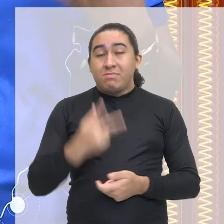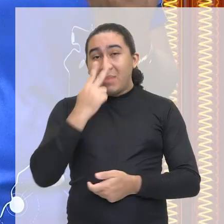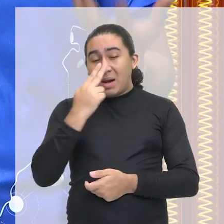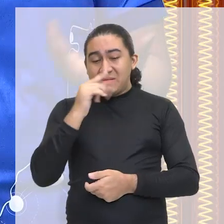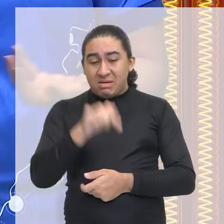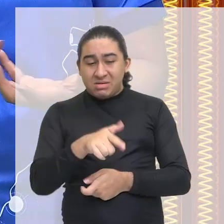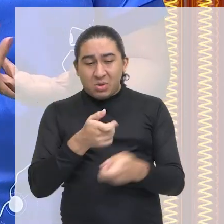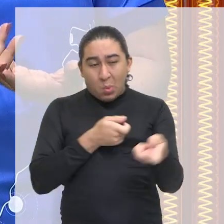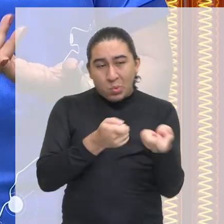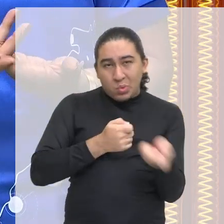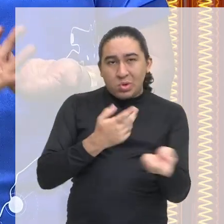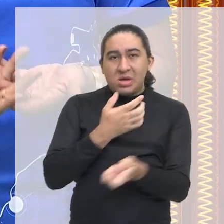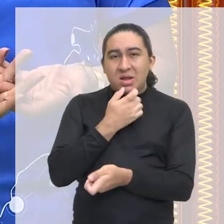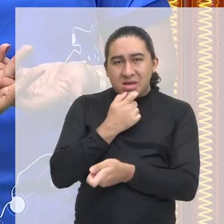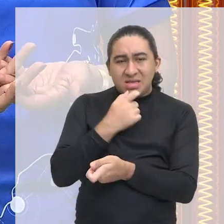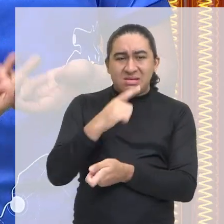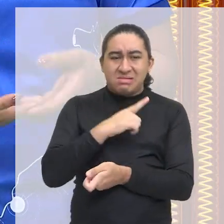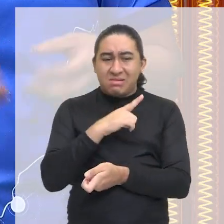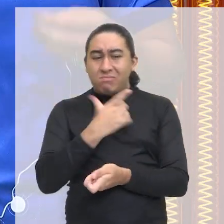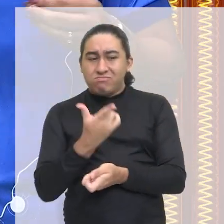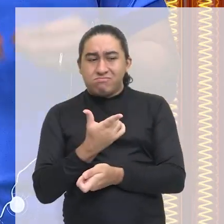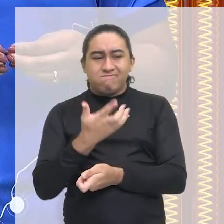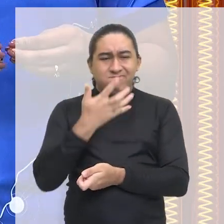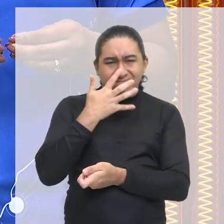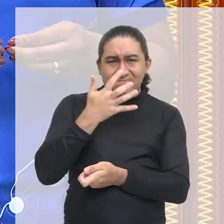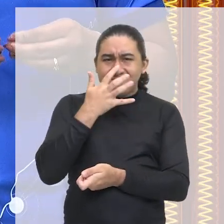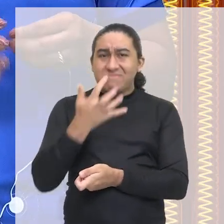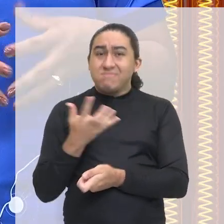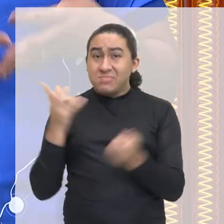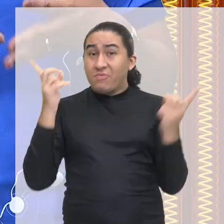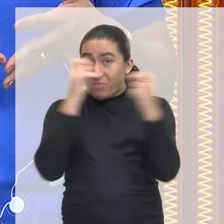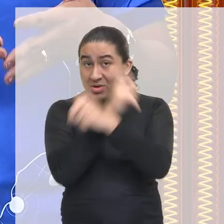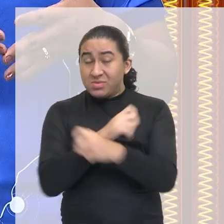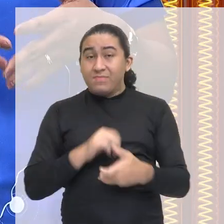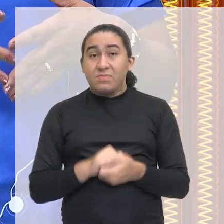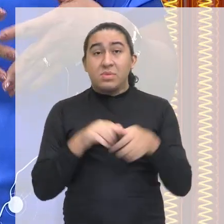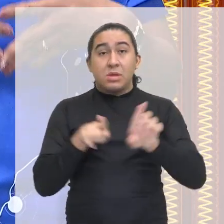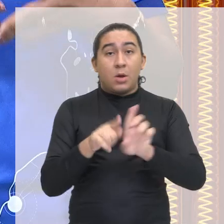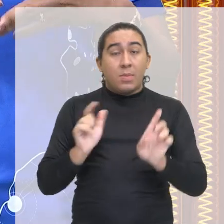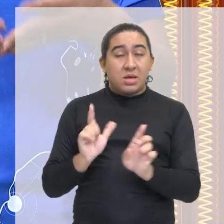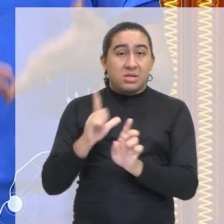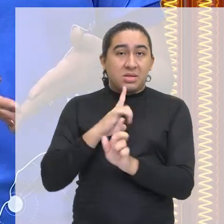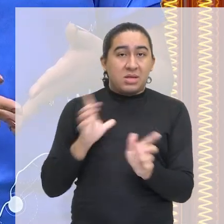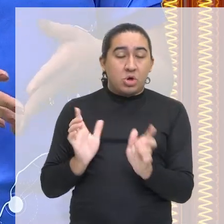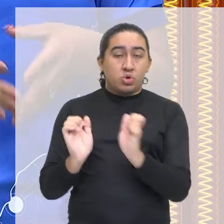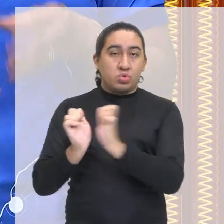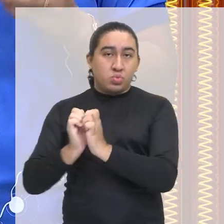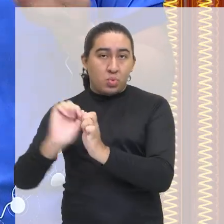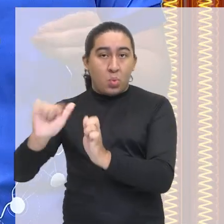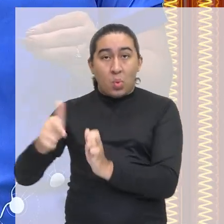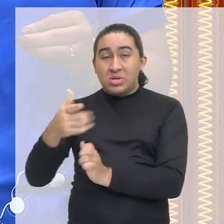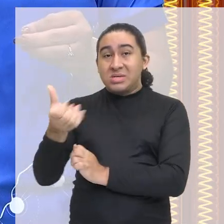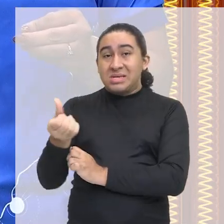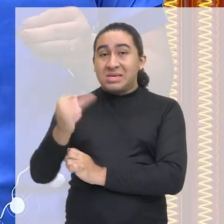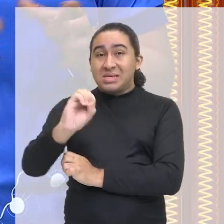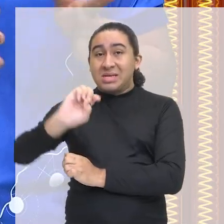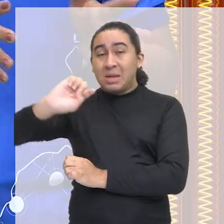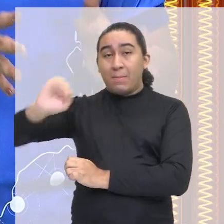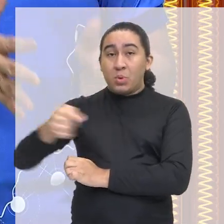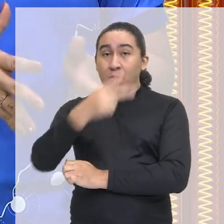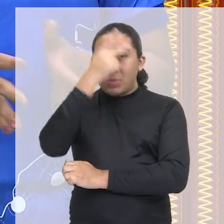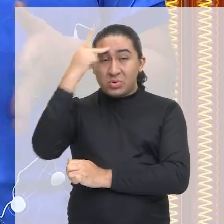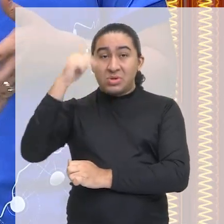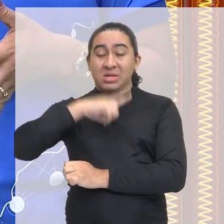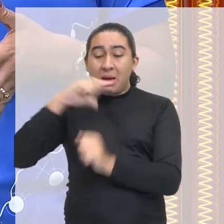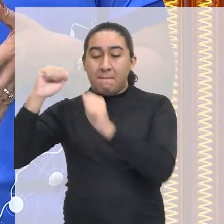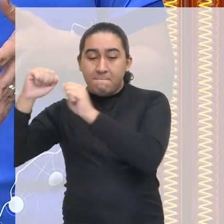ficou perplexo com aquela dominação inglesa e aí ele decide, juntamente com 60 mil pessoas aproximadamente,